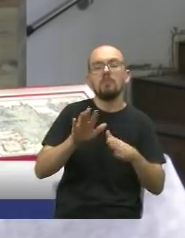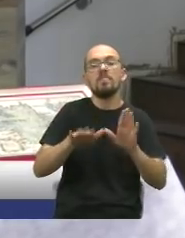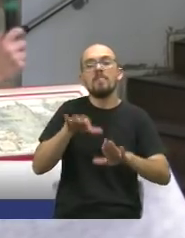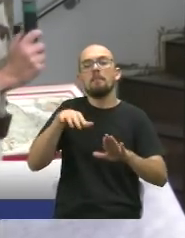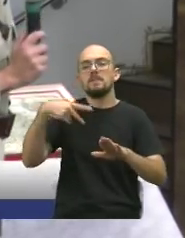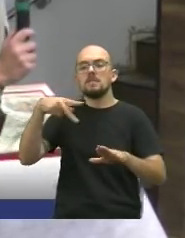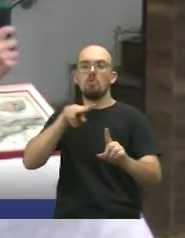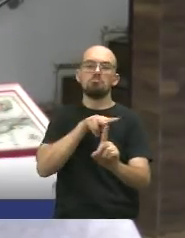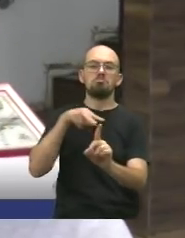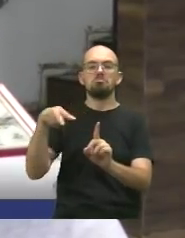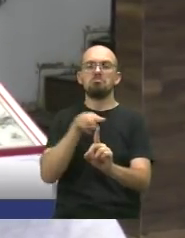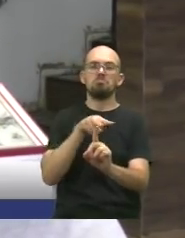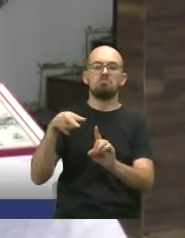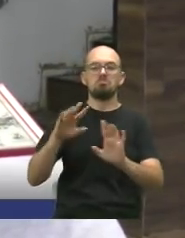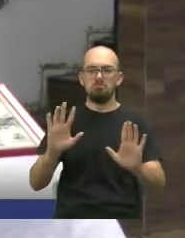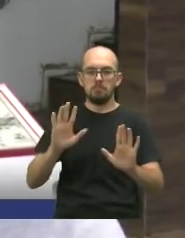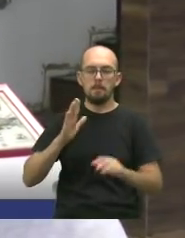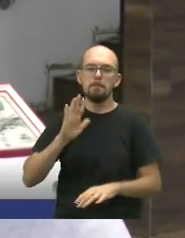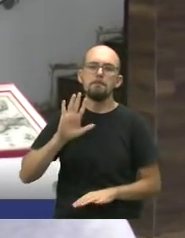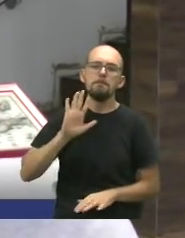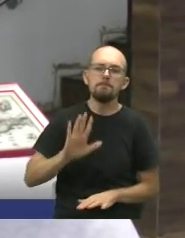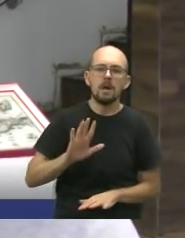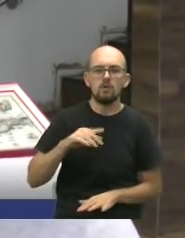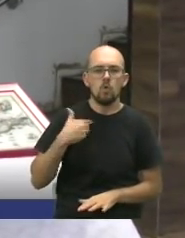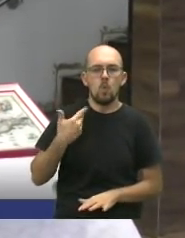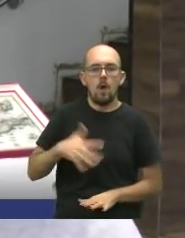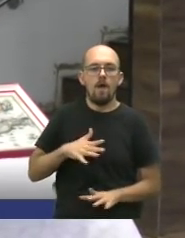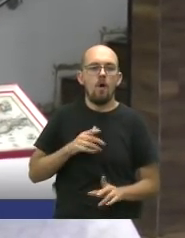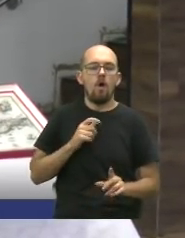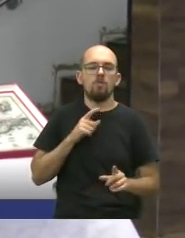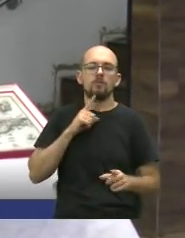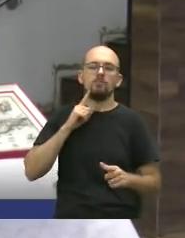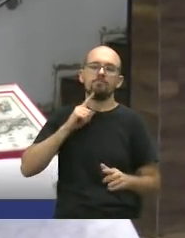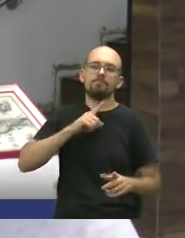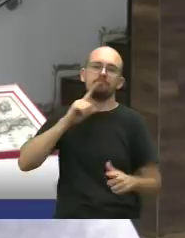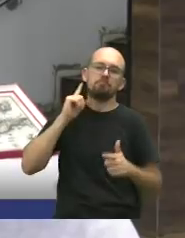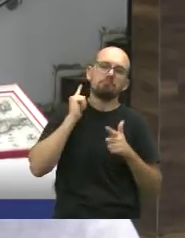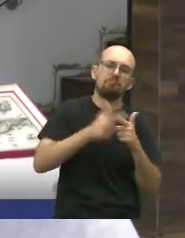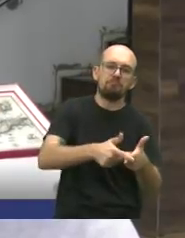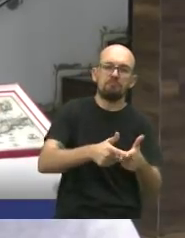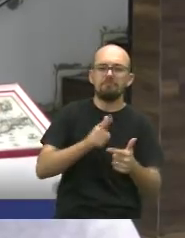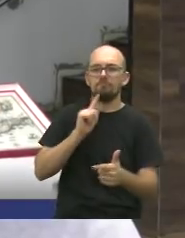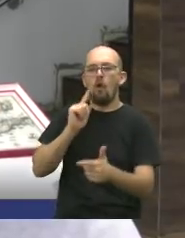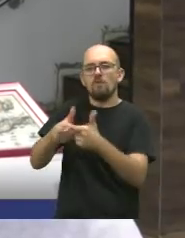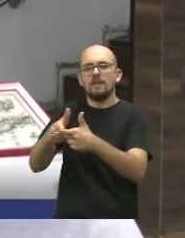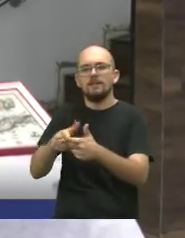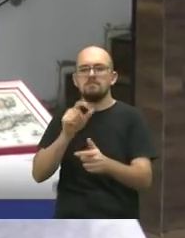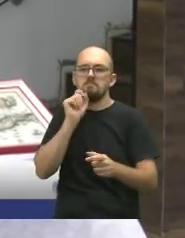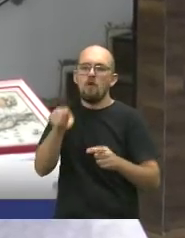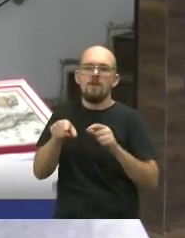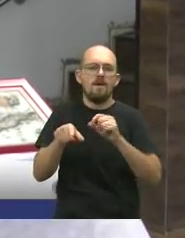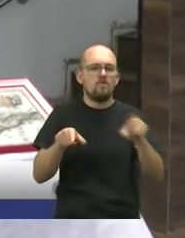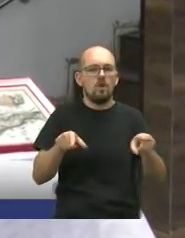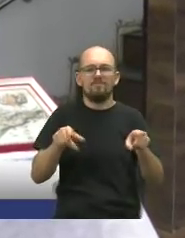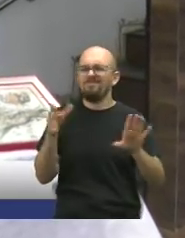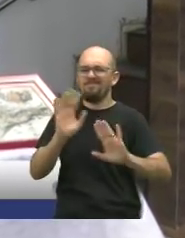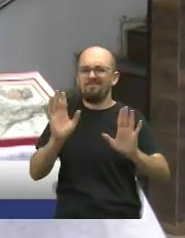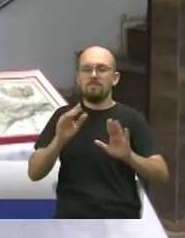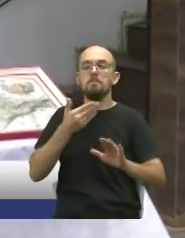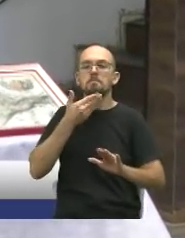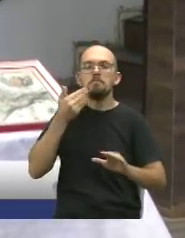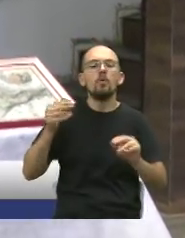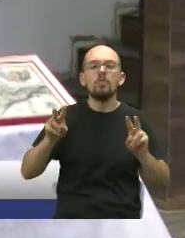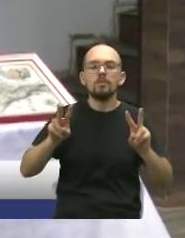sejamos neutros, e para não ofender a um ou outro lado no espectro político, vamos chamar de movimento